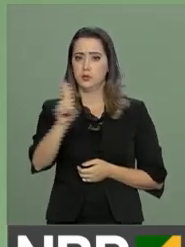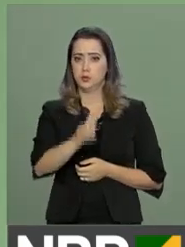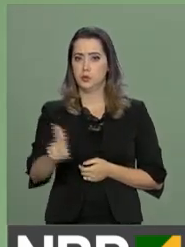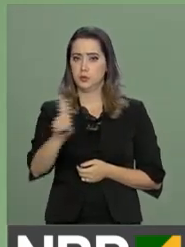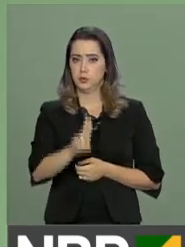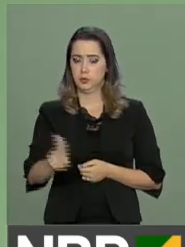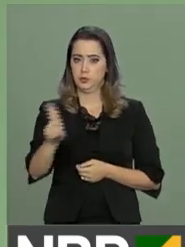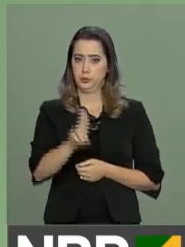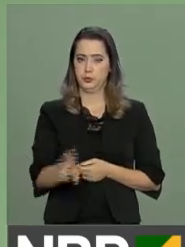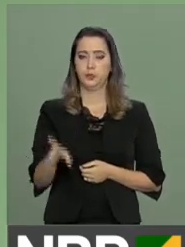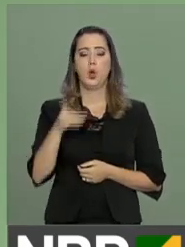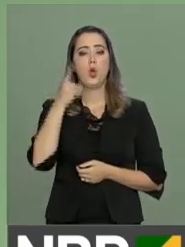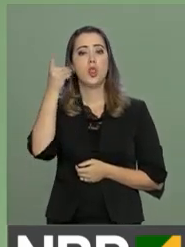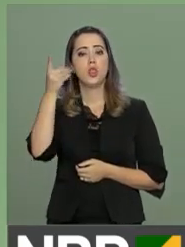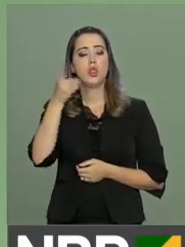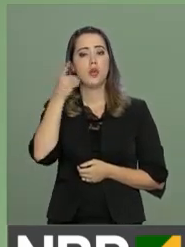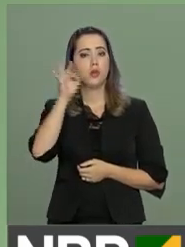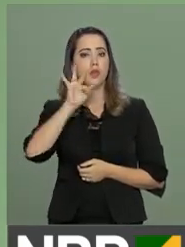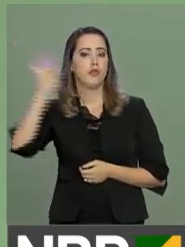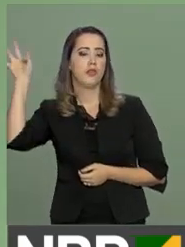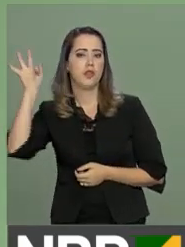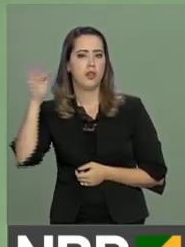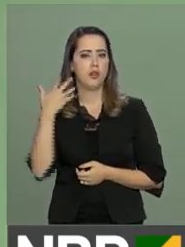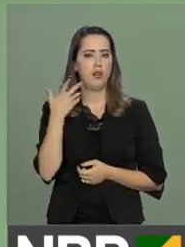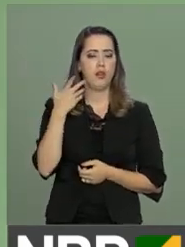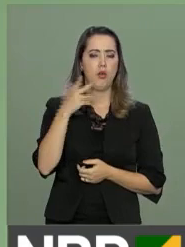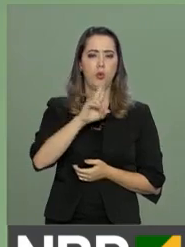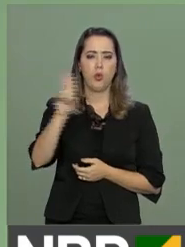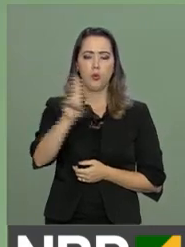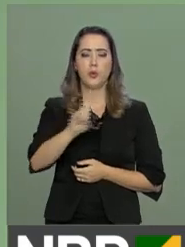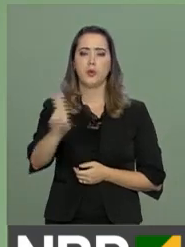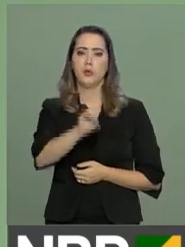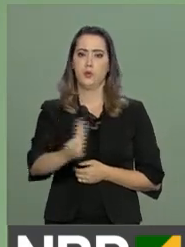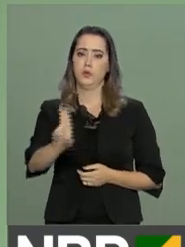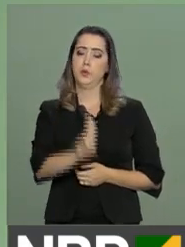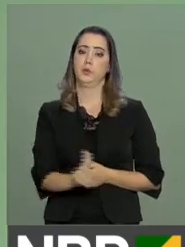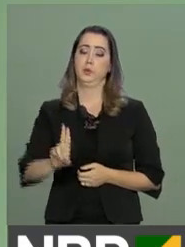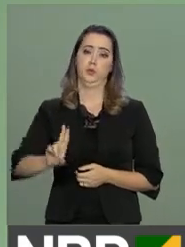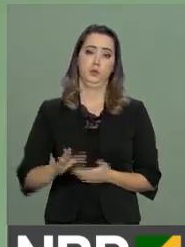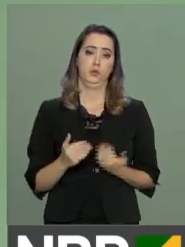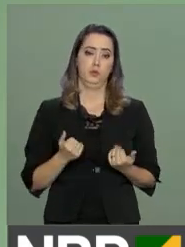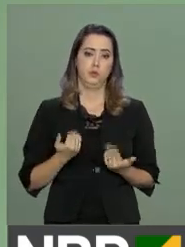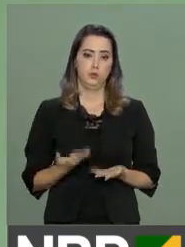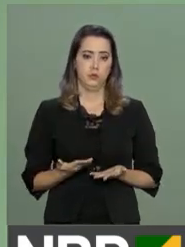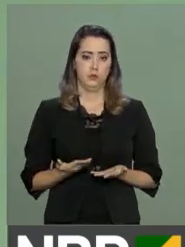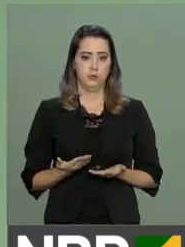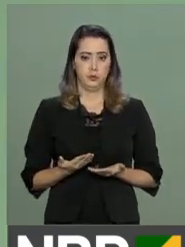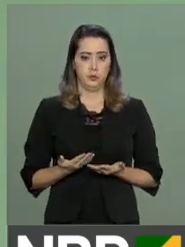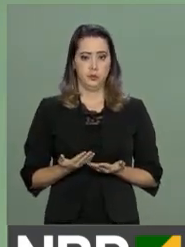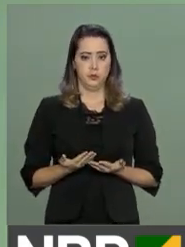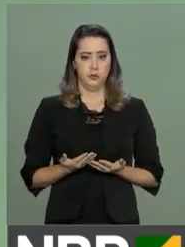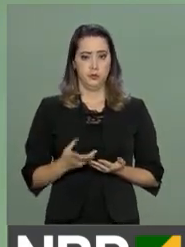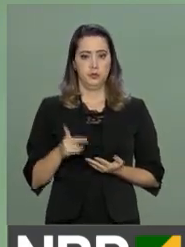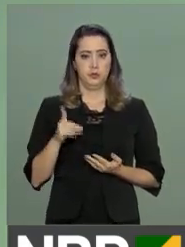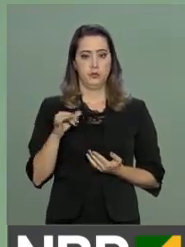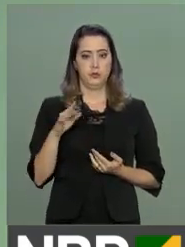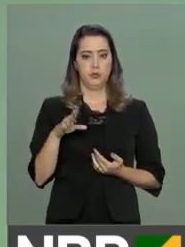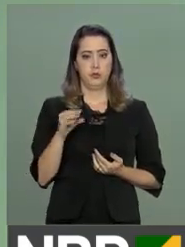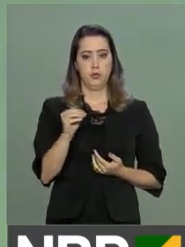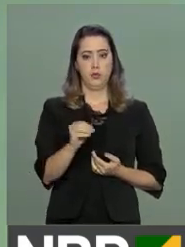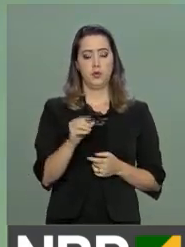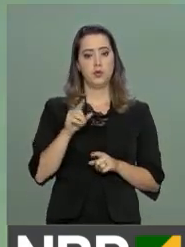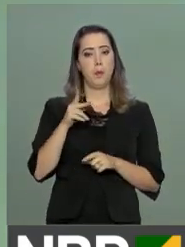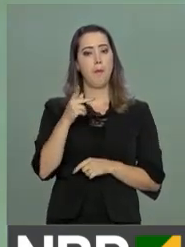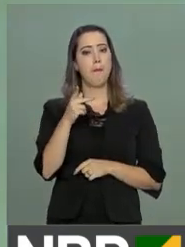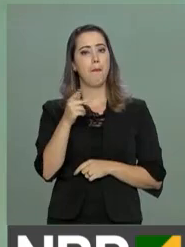deputados federais Ronaldo Benedetti, Rogério Peninha, o Diogo Oliveira, o